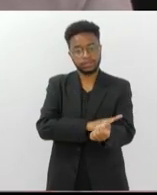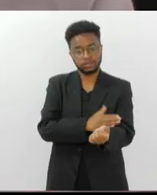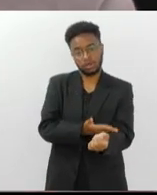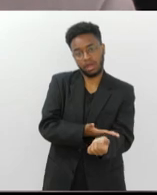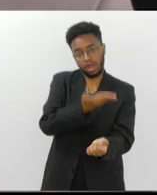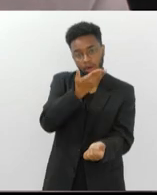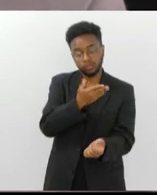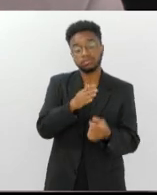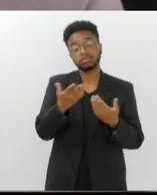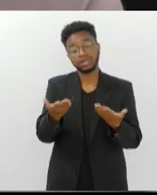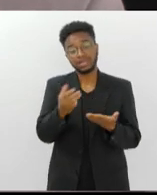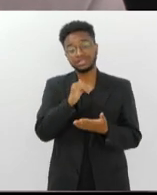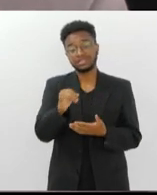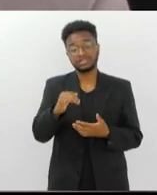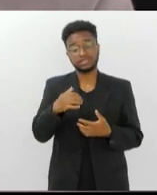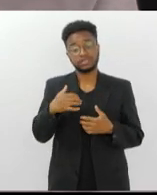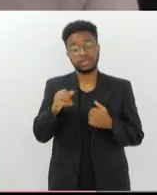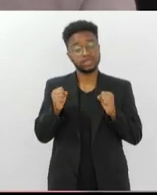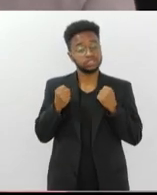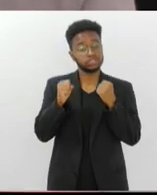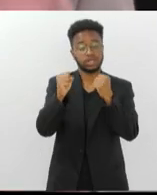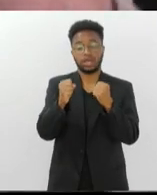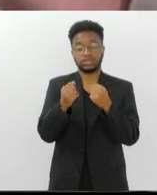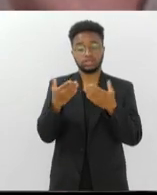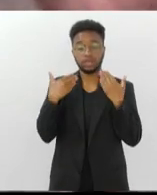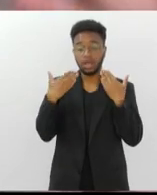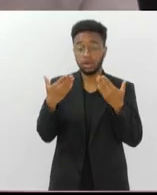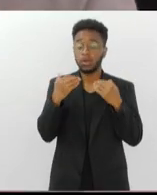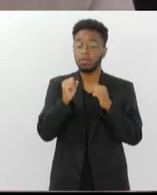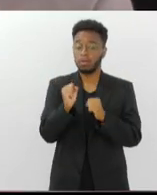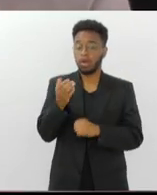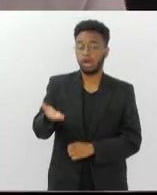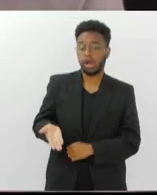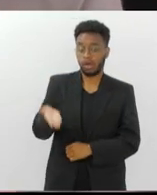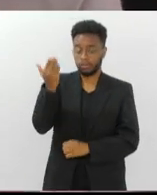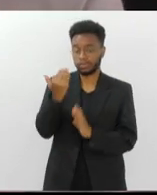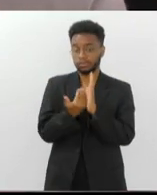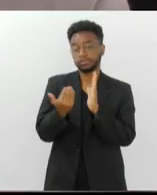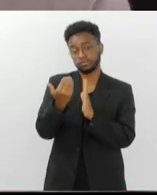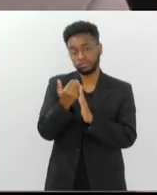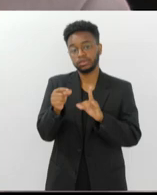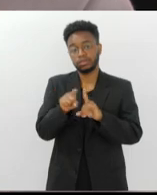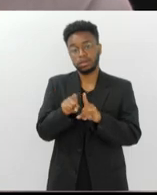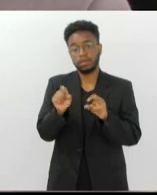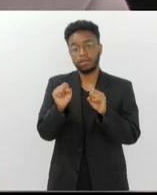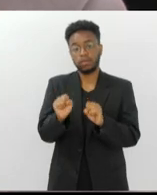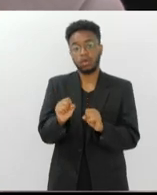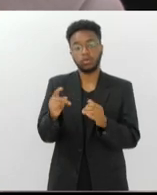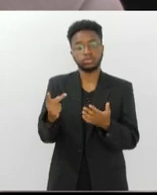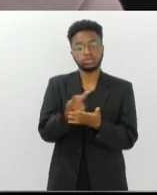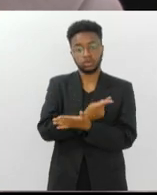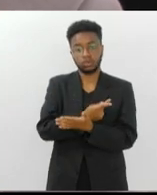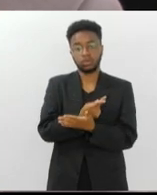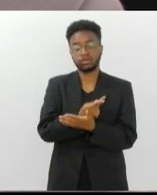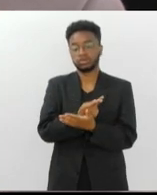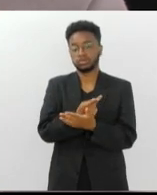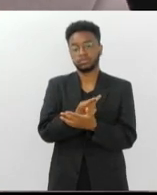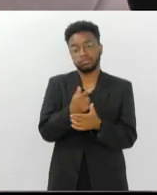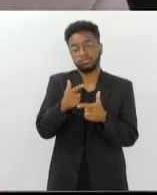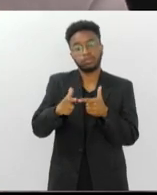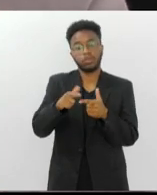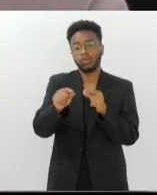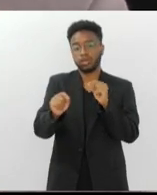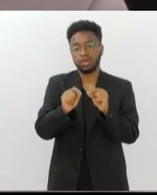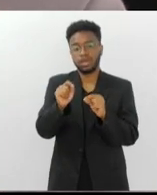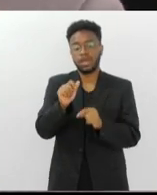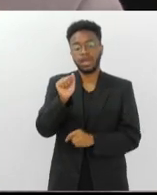em dias de muito estresse, de calor, essa pressão pode subir mais e pode provocar um efeito catastrófico, que são os